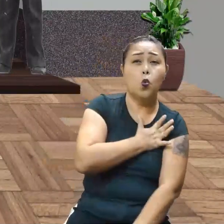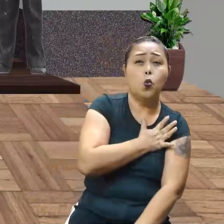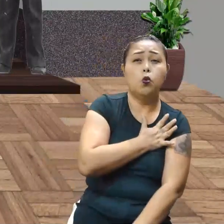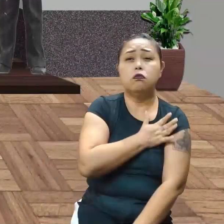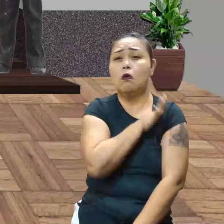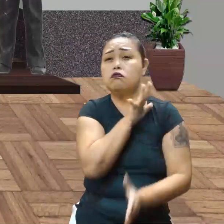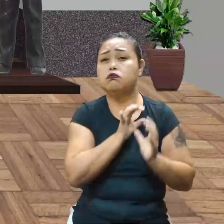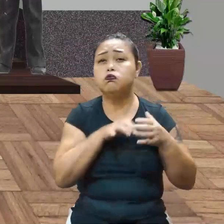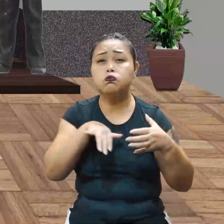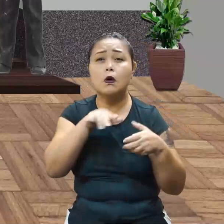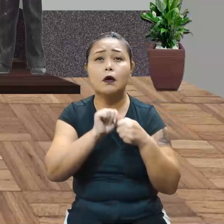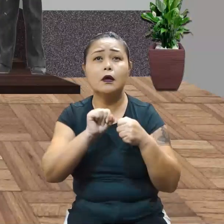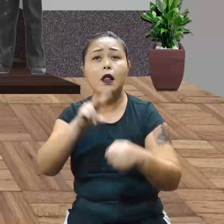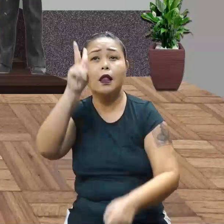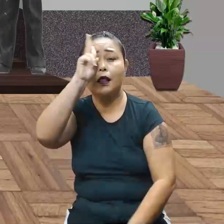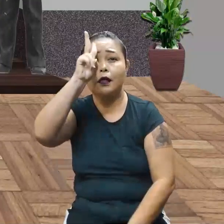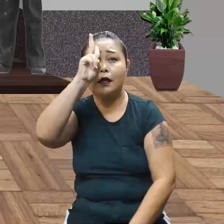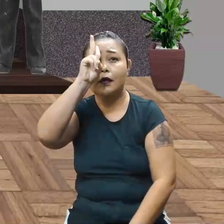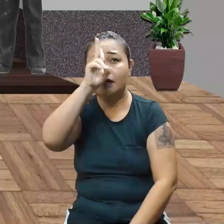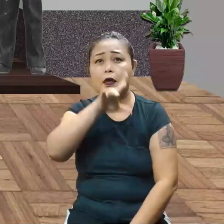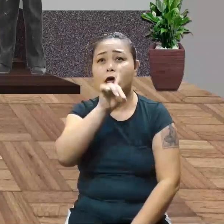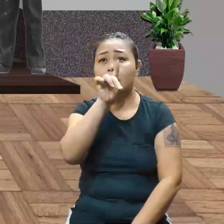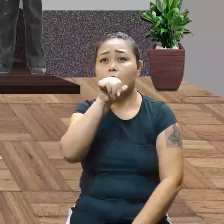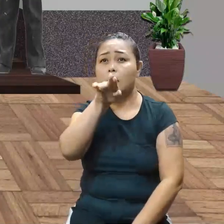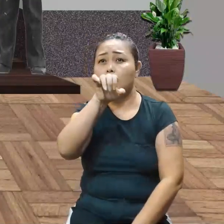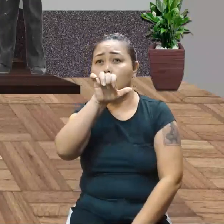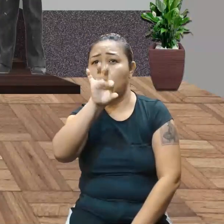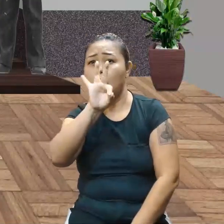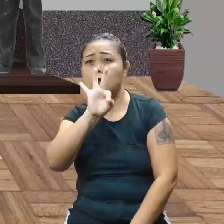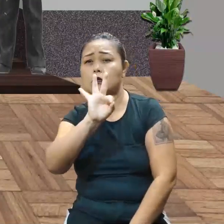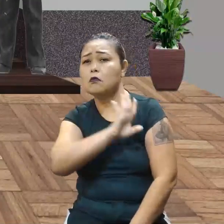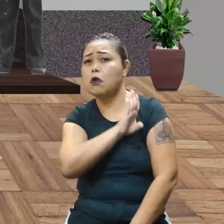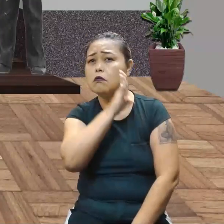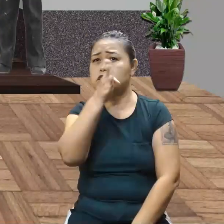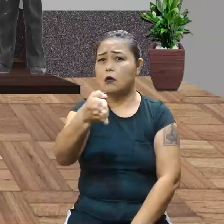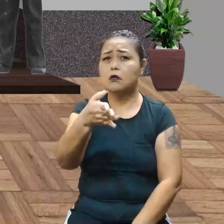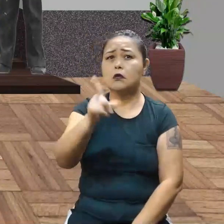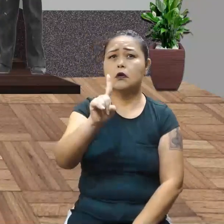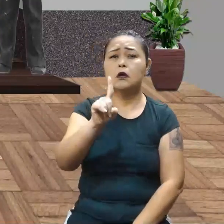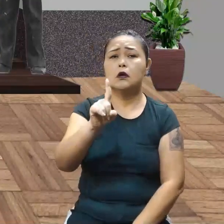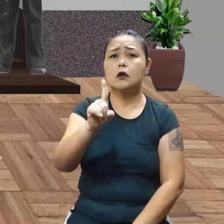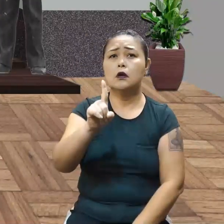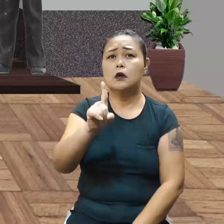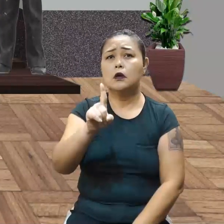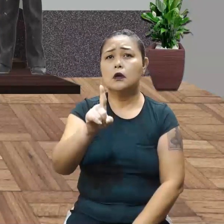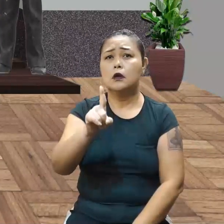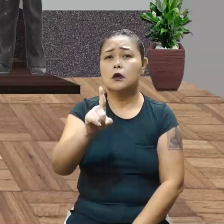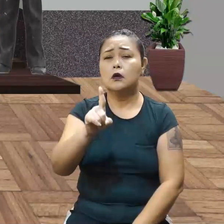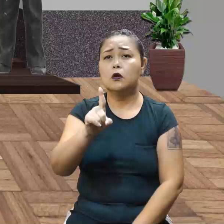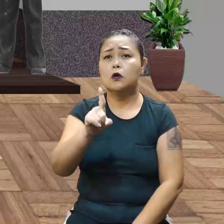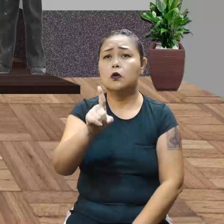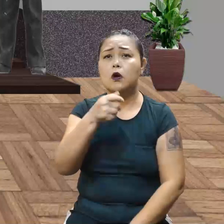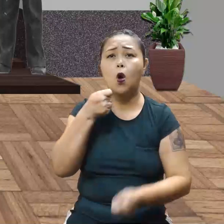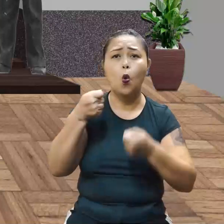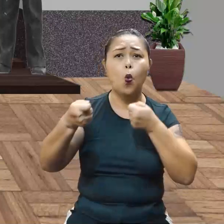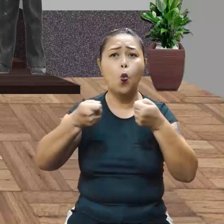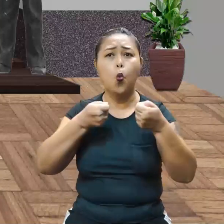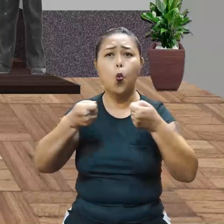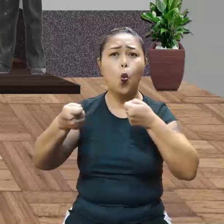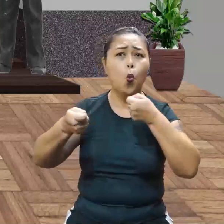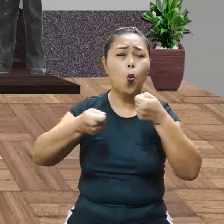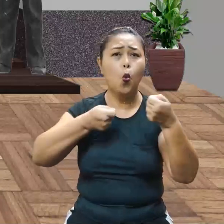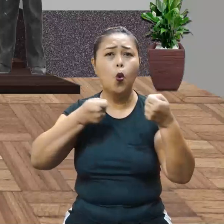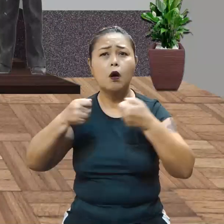de expedição? Lembra daquela do Big Stick, o grande porrete, o controle